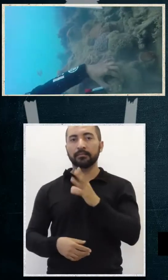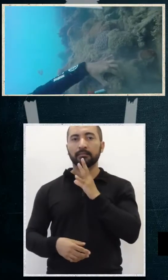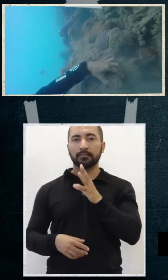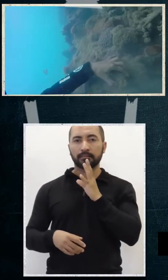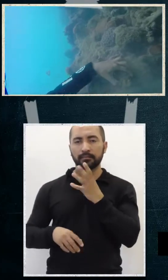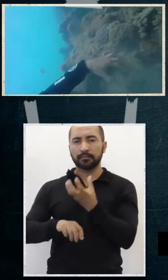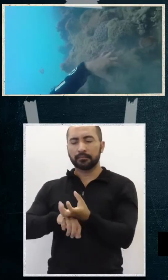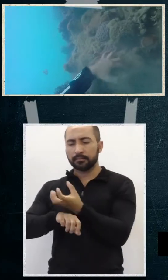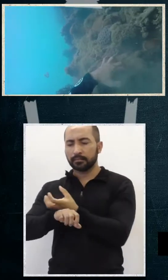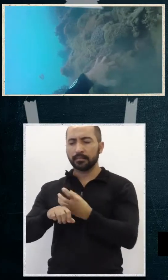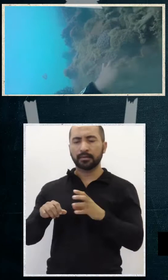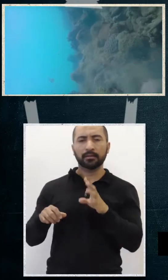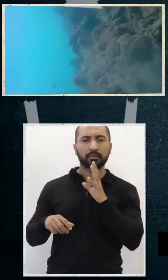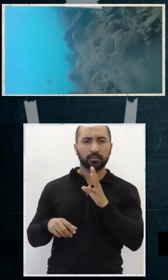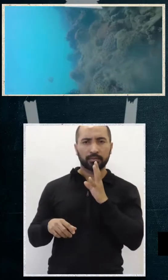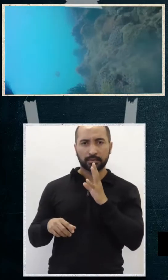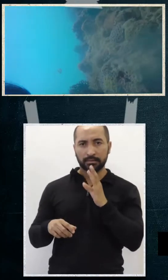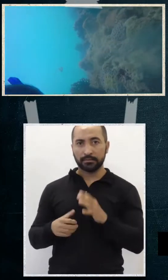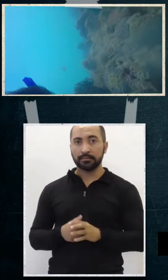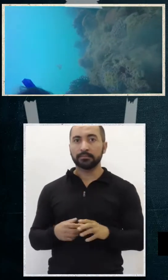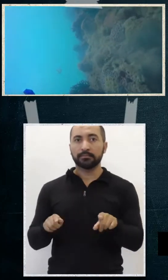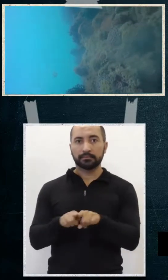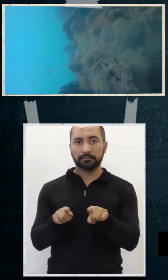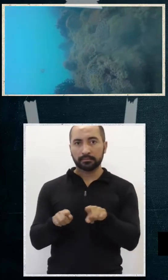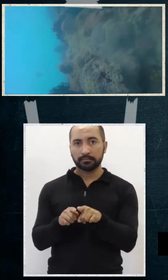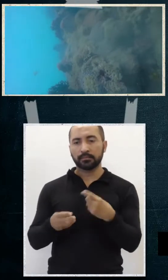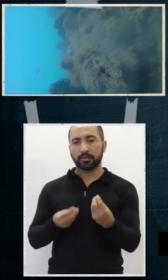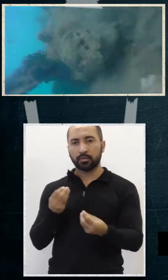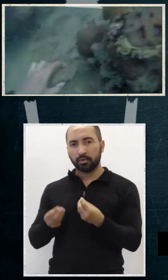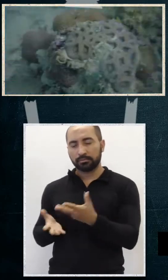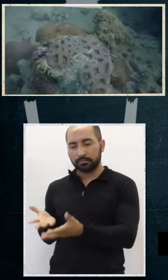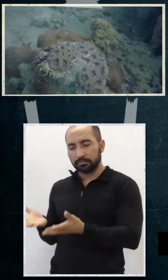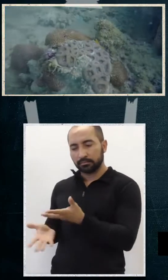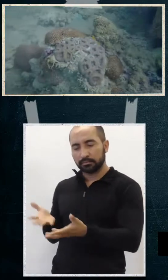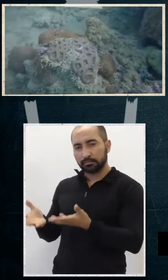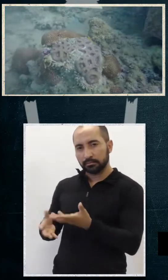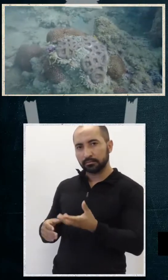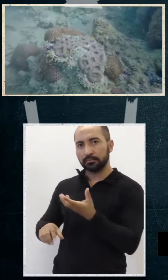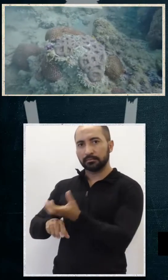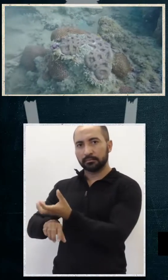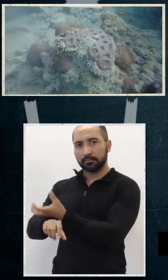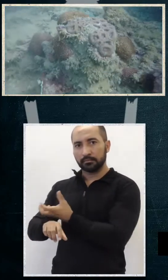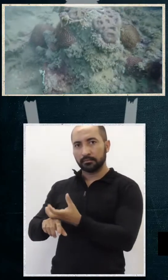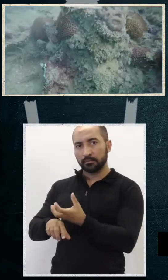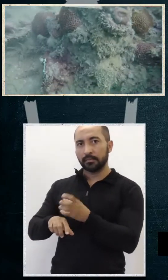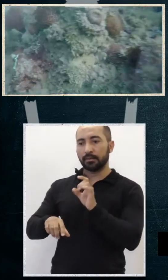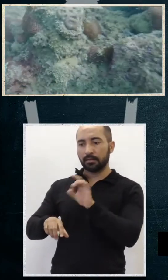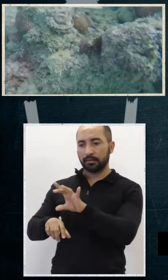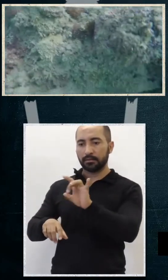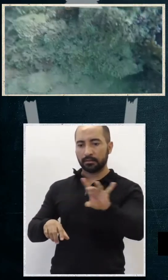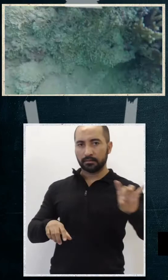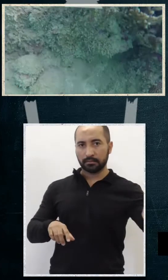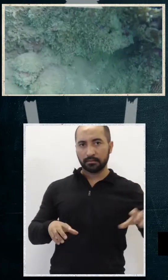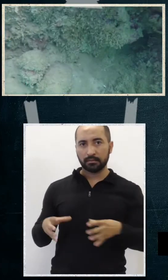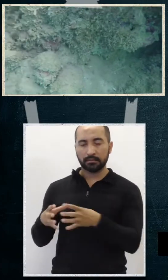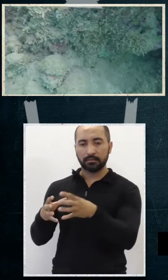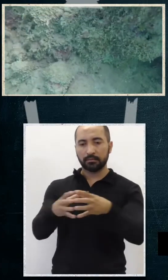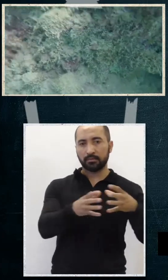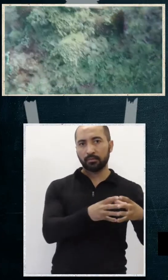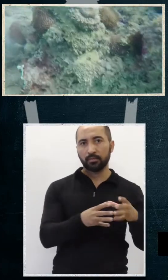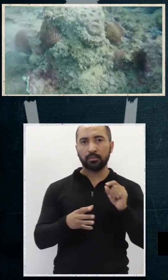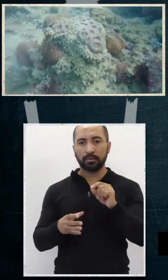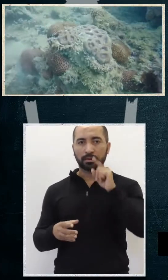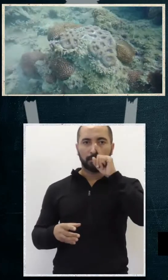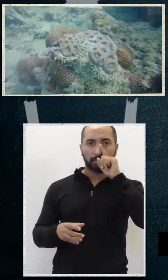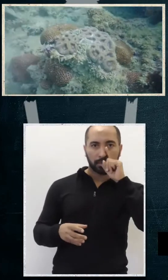que são as populações de Alagoas e do Recife de Fora, se encontram em estado de conservação melhor, mas ela também apresenta um número de colônias tombadas muito